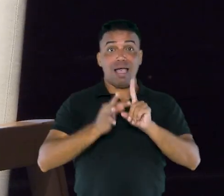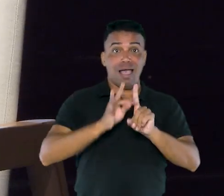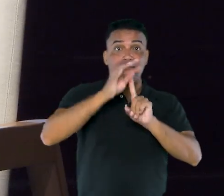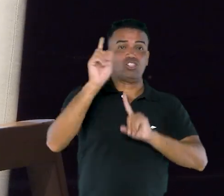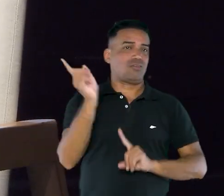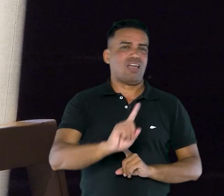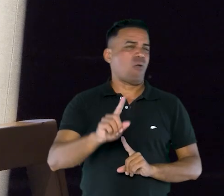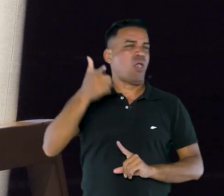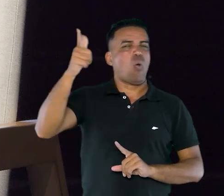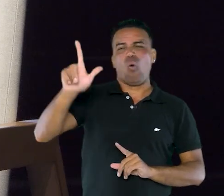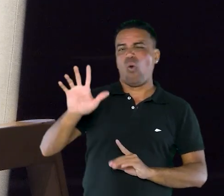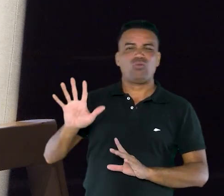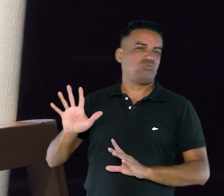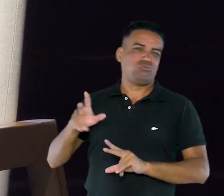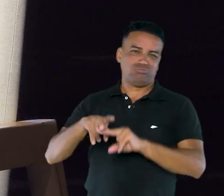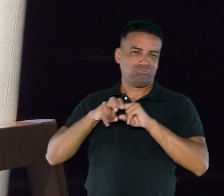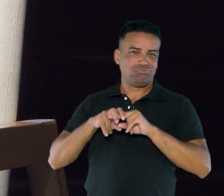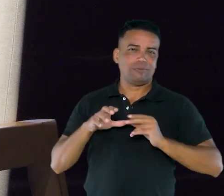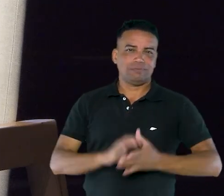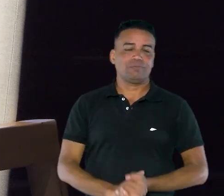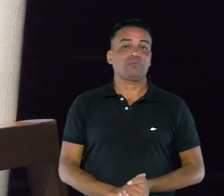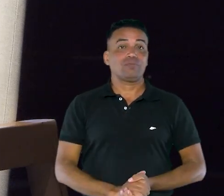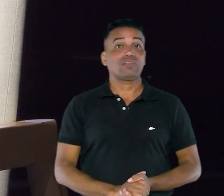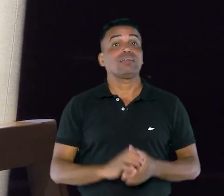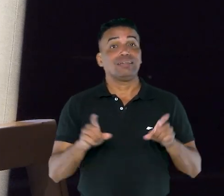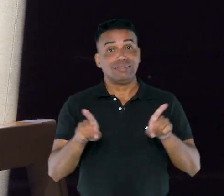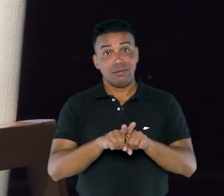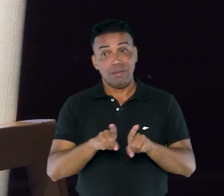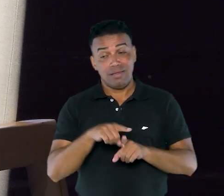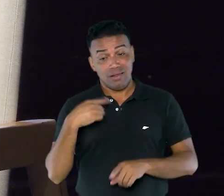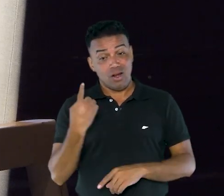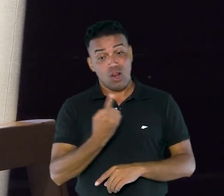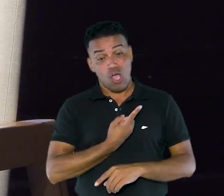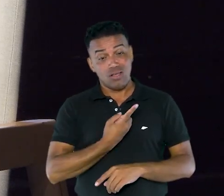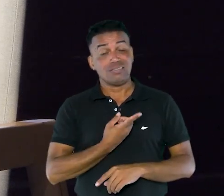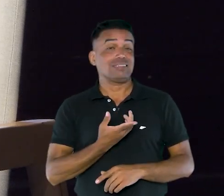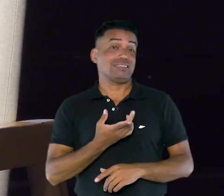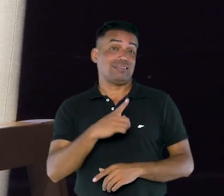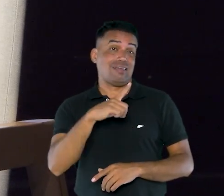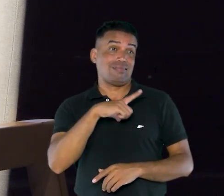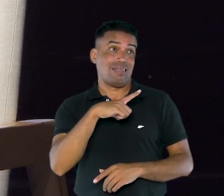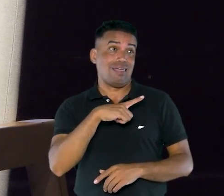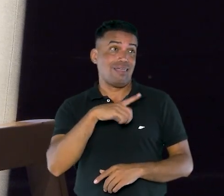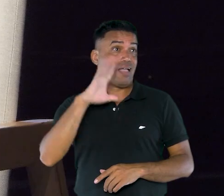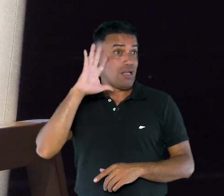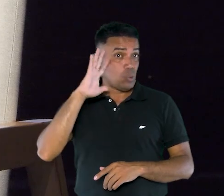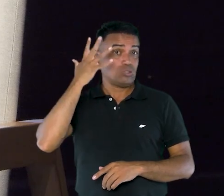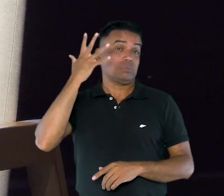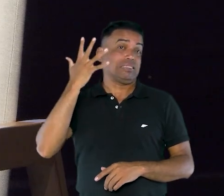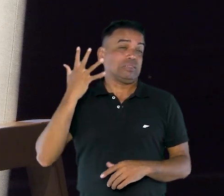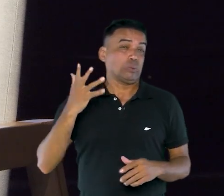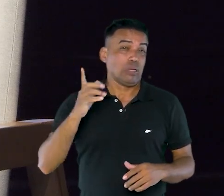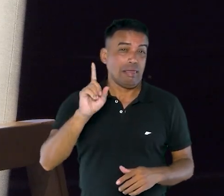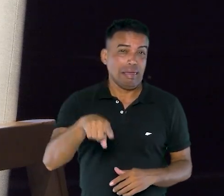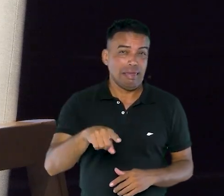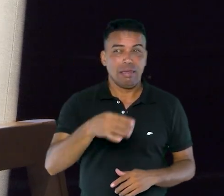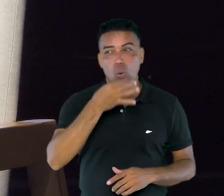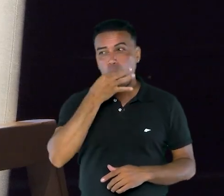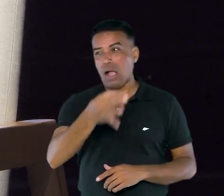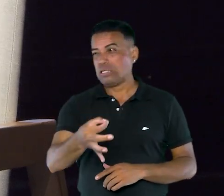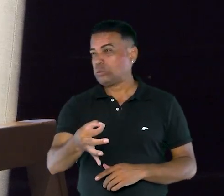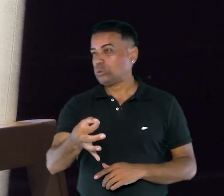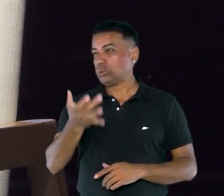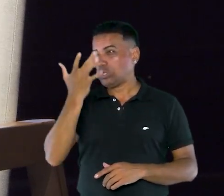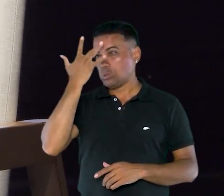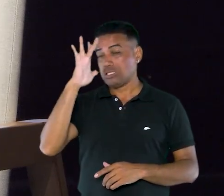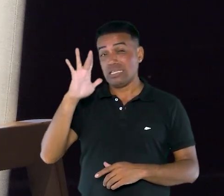qualquer, né? Então, a gente também está numa situação, e isso eu acho que é não